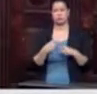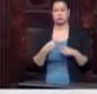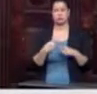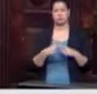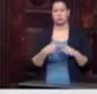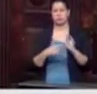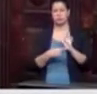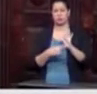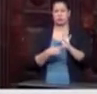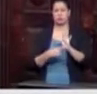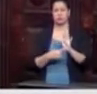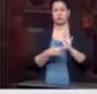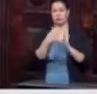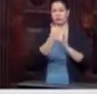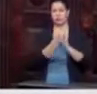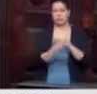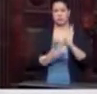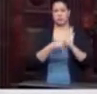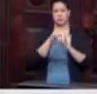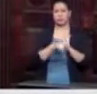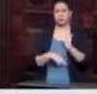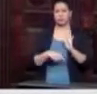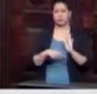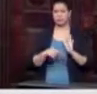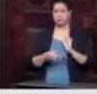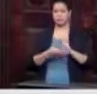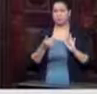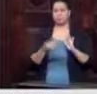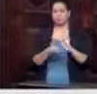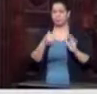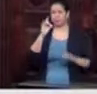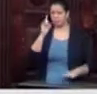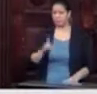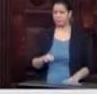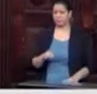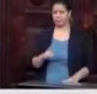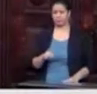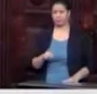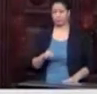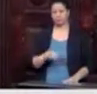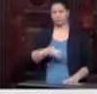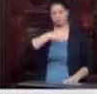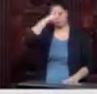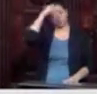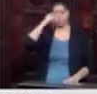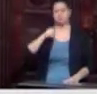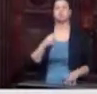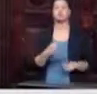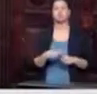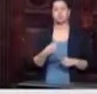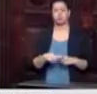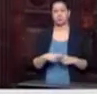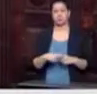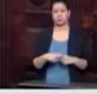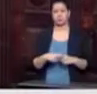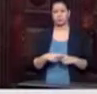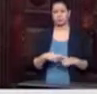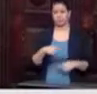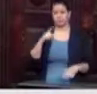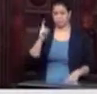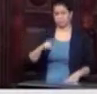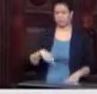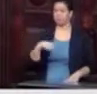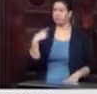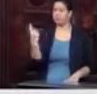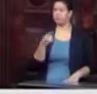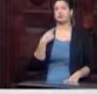uma agenda negativa de retiradas de direitos de forma tão acelerada? Porque é isso que sustenta esse